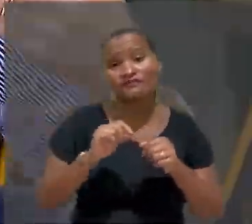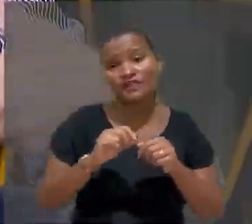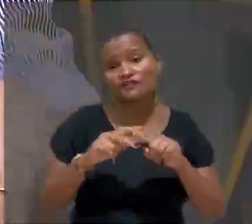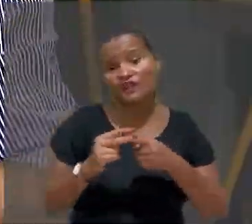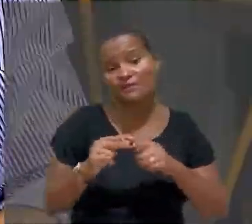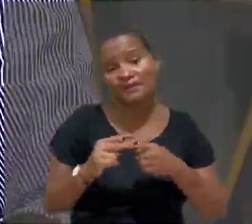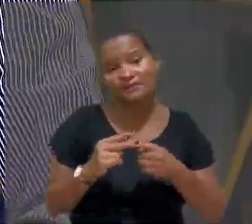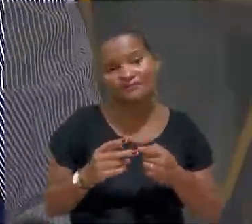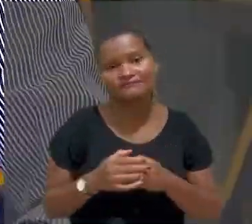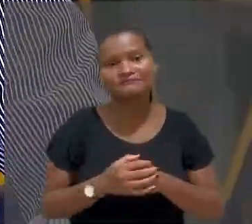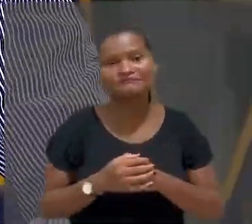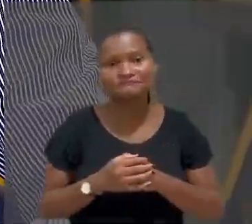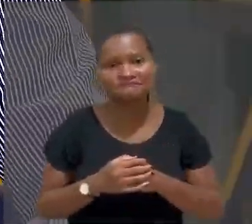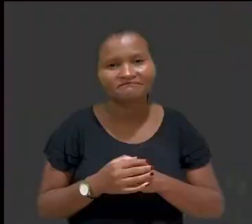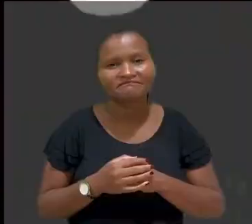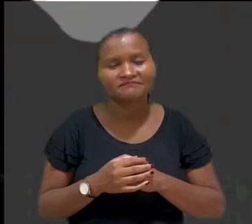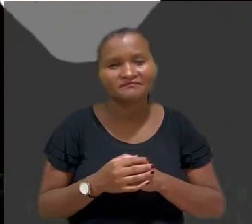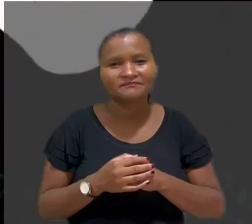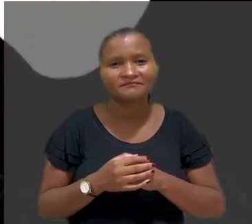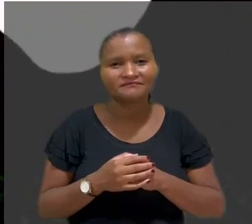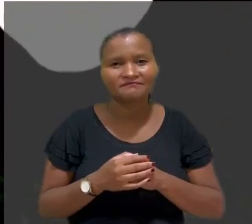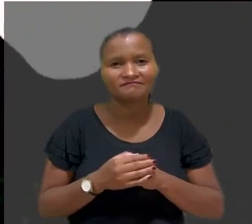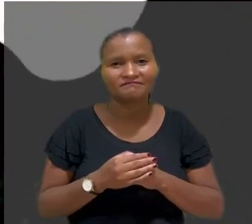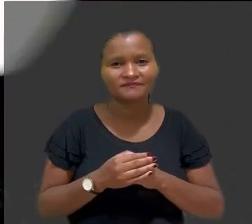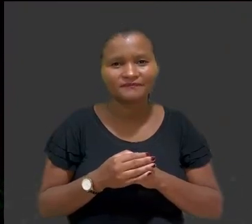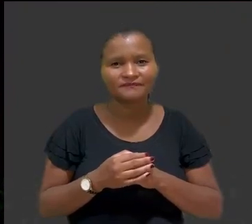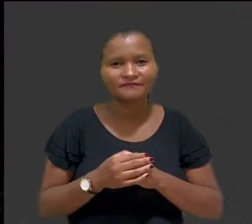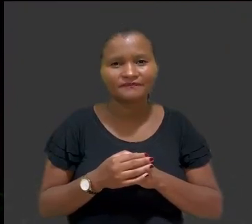boa parte vai ser feita por essas ferramentas.